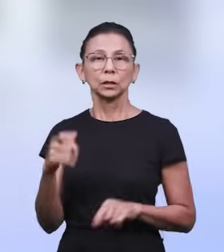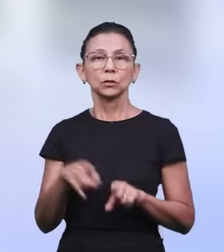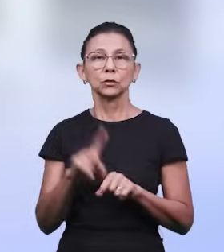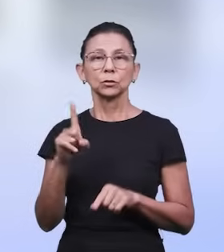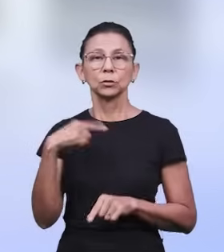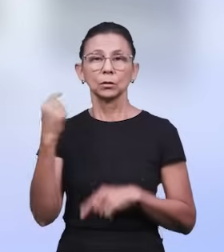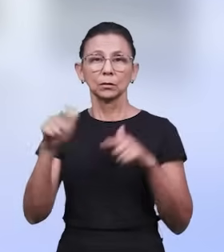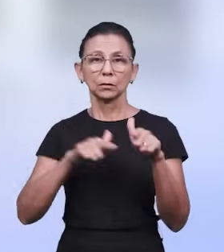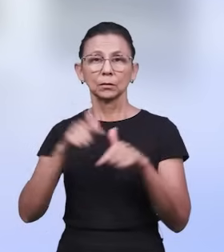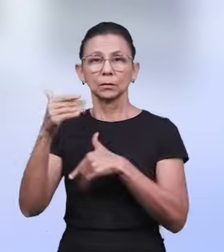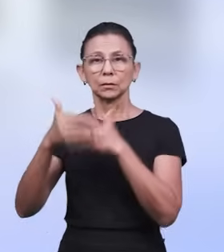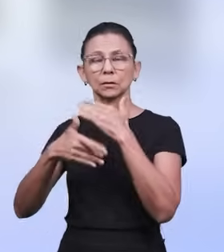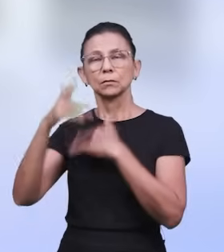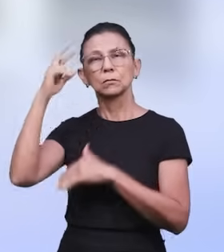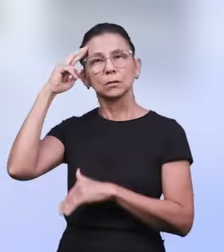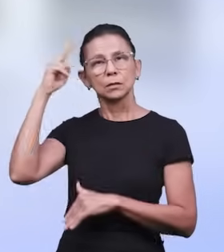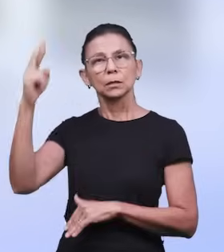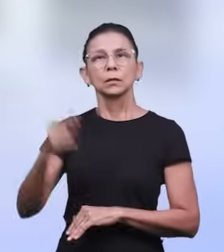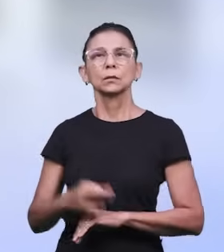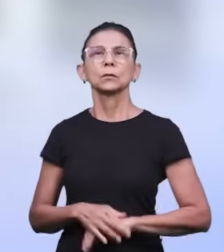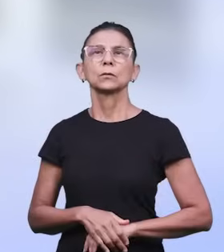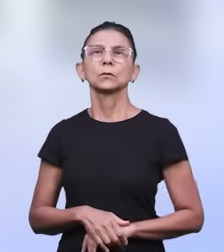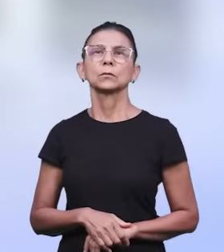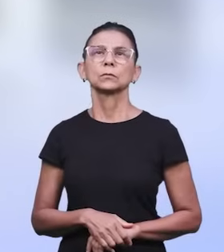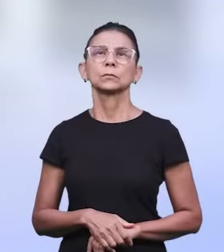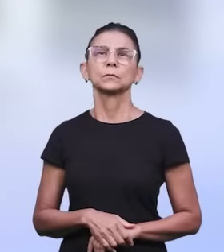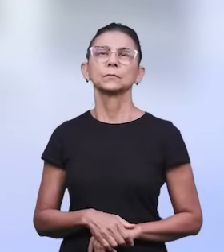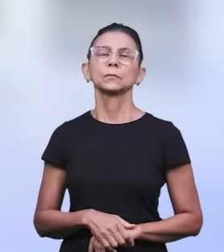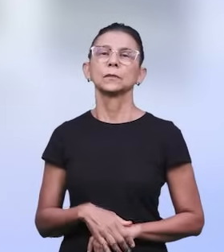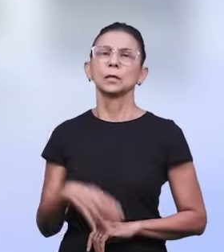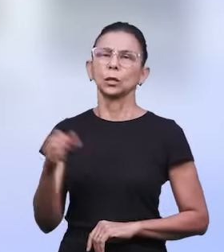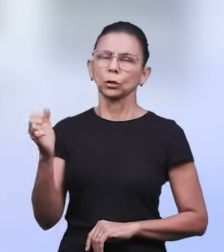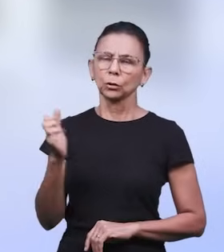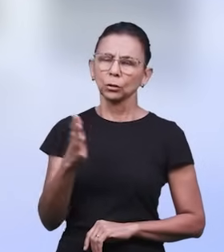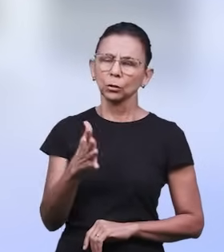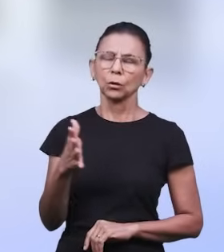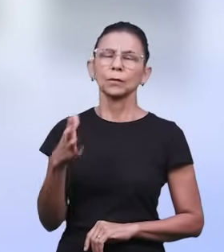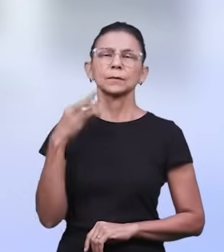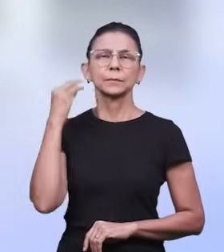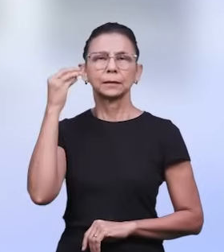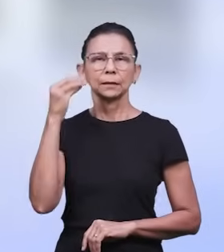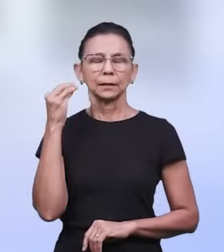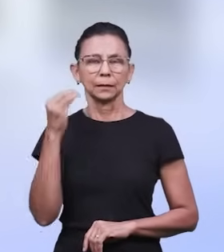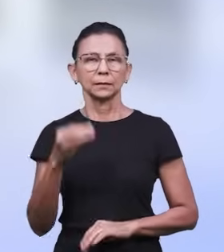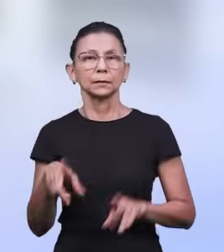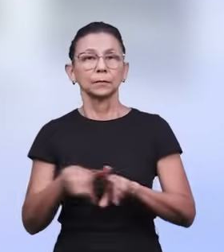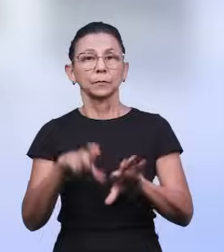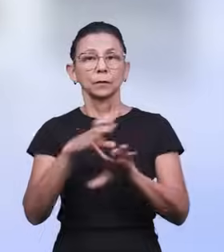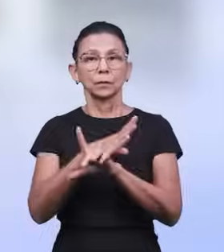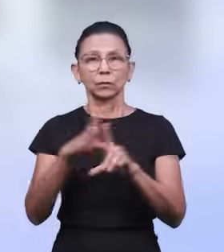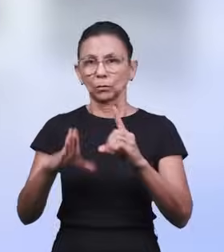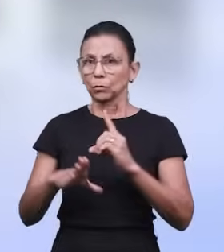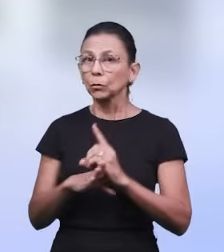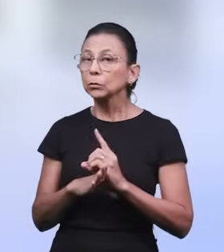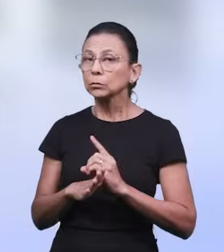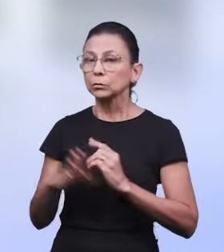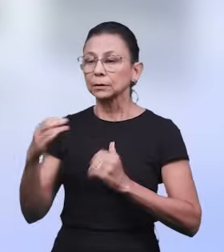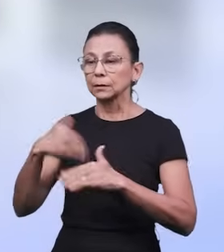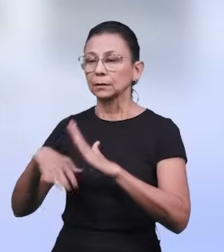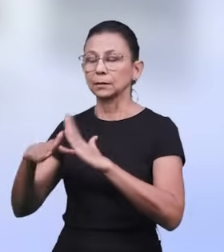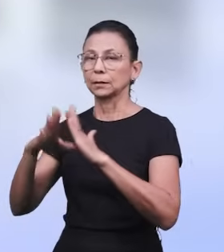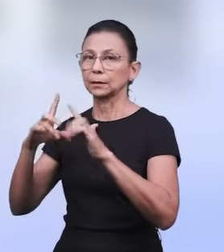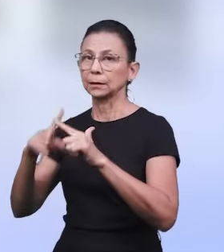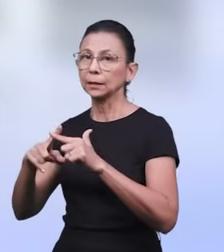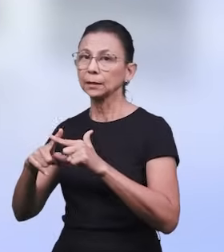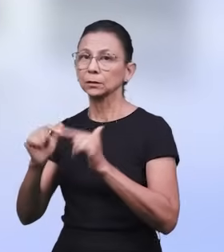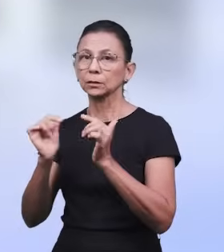o Senhor tem mostrado que esta bênção ela retornaria para os nossos cultos, né? Onde nos cultos, nas igrejas, os grupos de louvor,